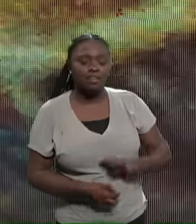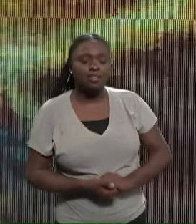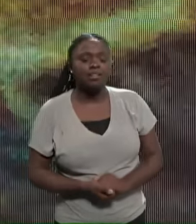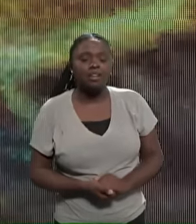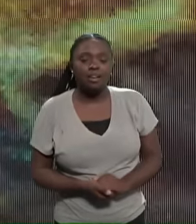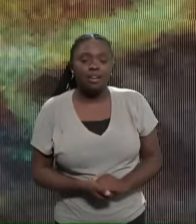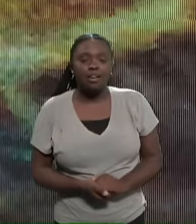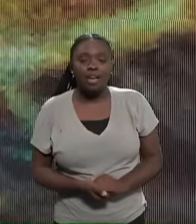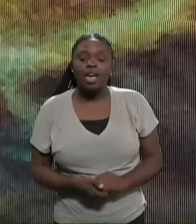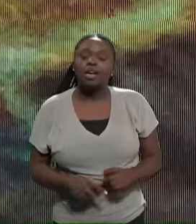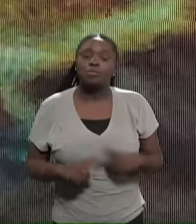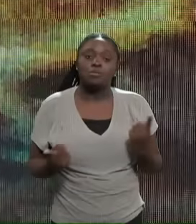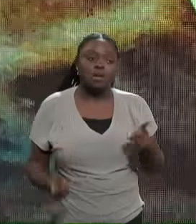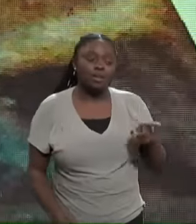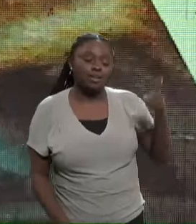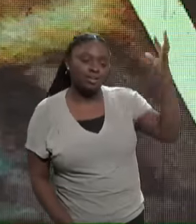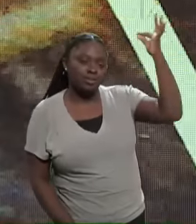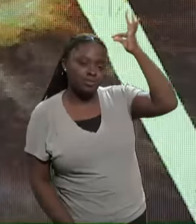Só que ele tinha espírito.